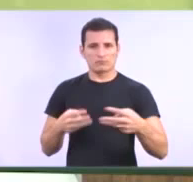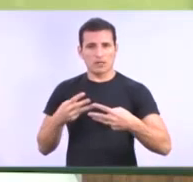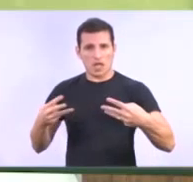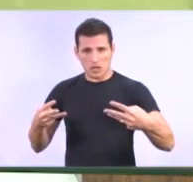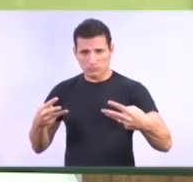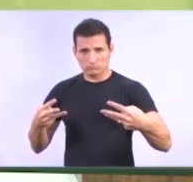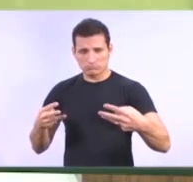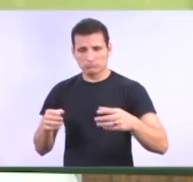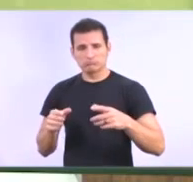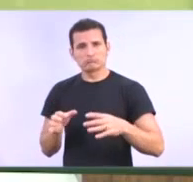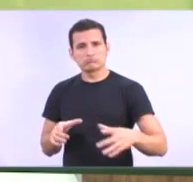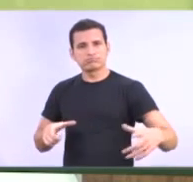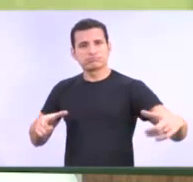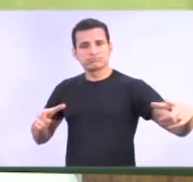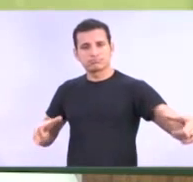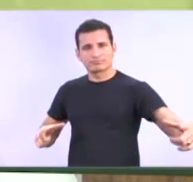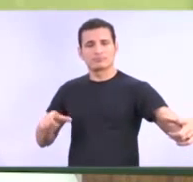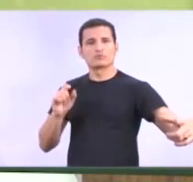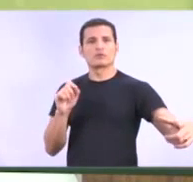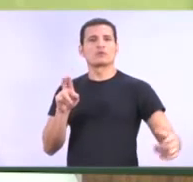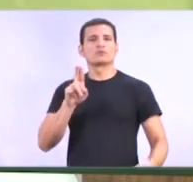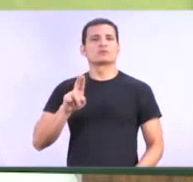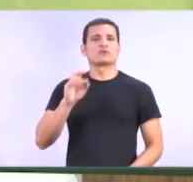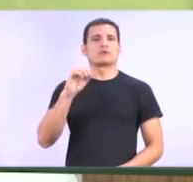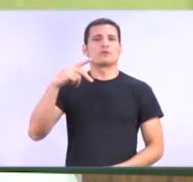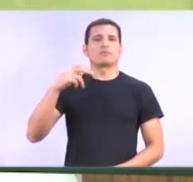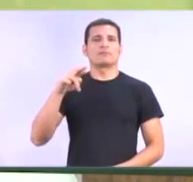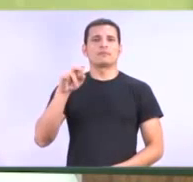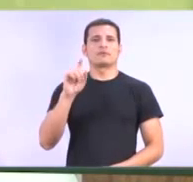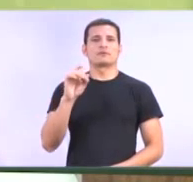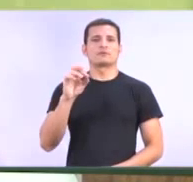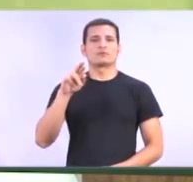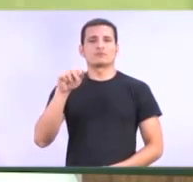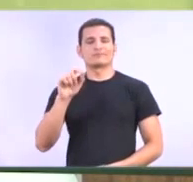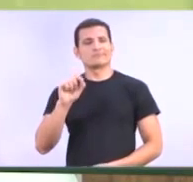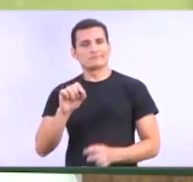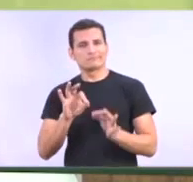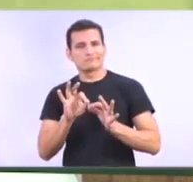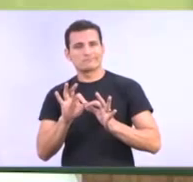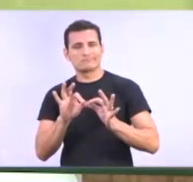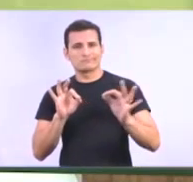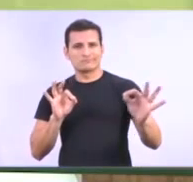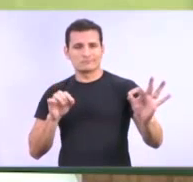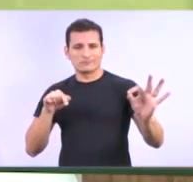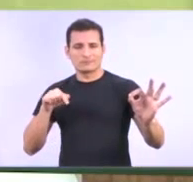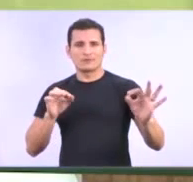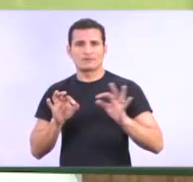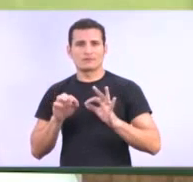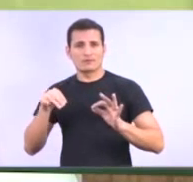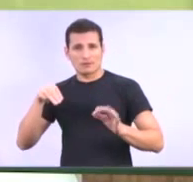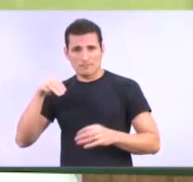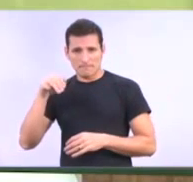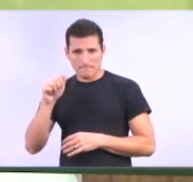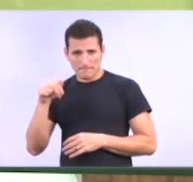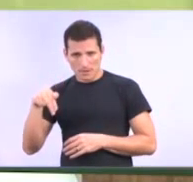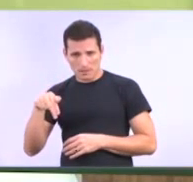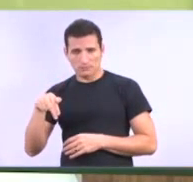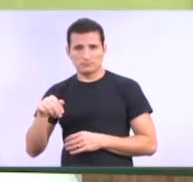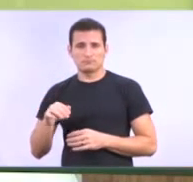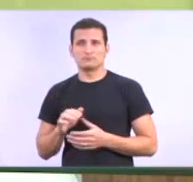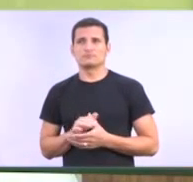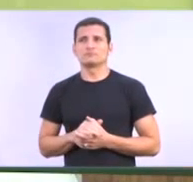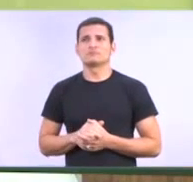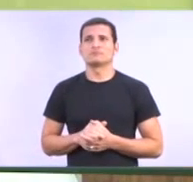usar uma operadora. E a longa distância também. E o que acontece? A partir daí, a partir da MAN, você já não